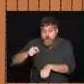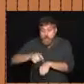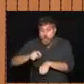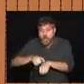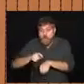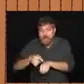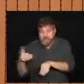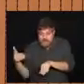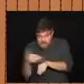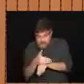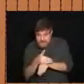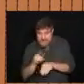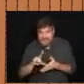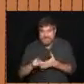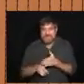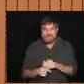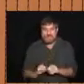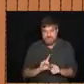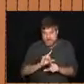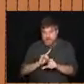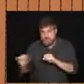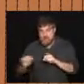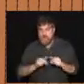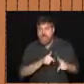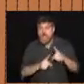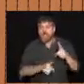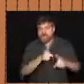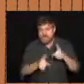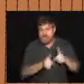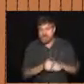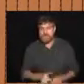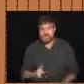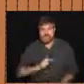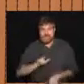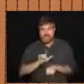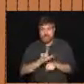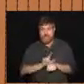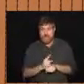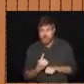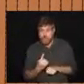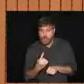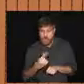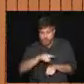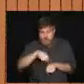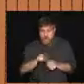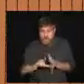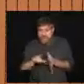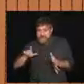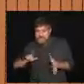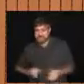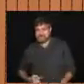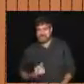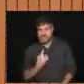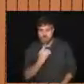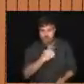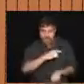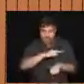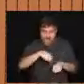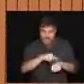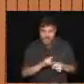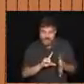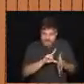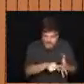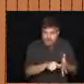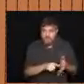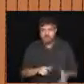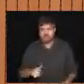horário de entrada e de saída do trabalho das pessoas. Cerca de 1 hora antes, cerca de 1 hora depois, entrar,